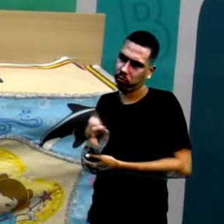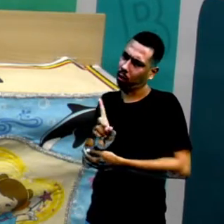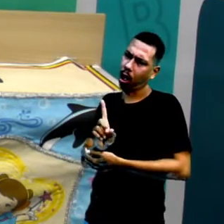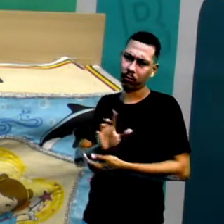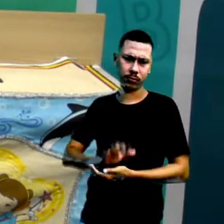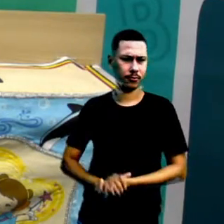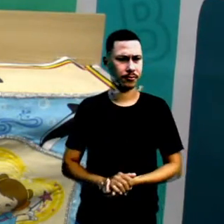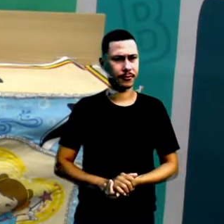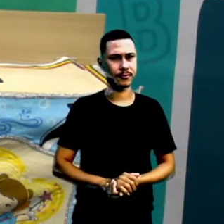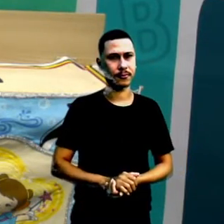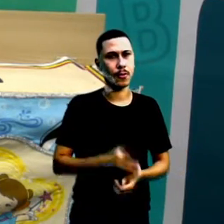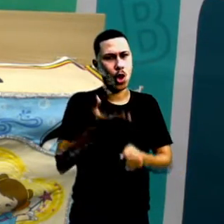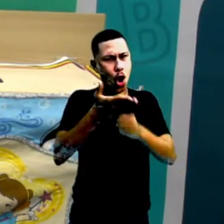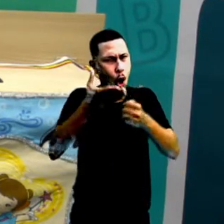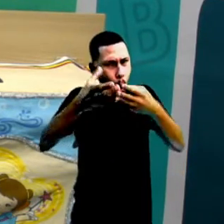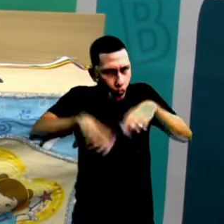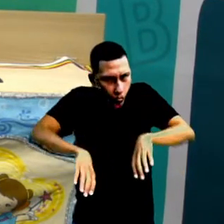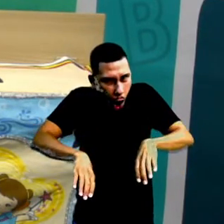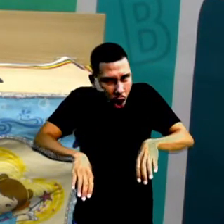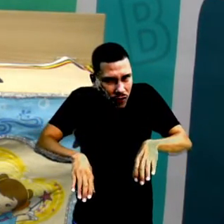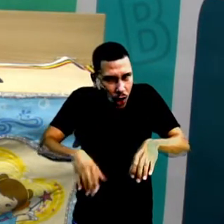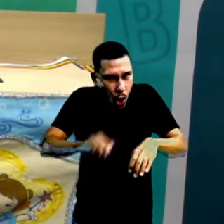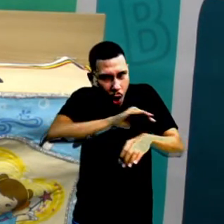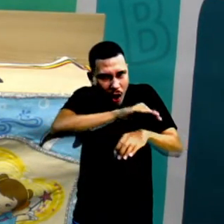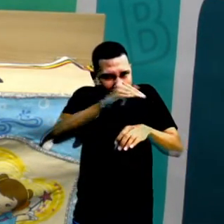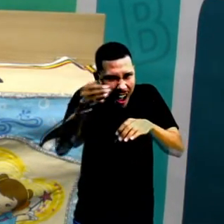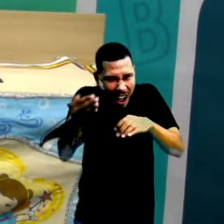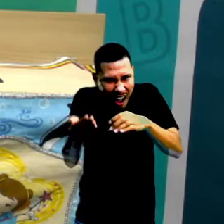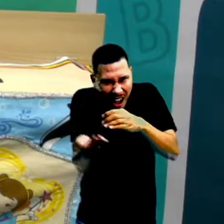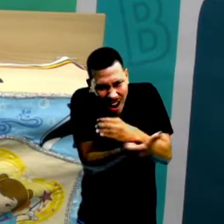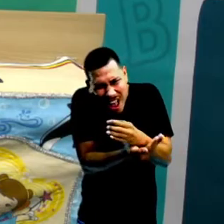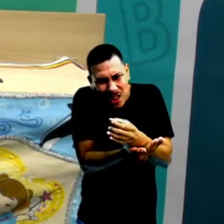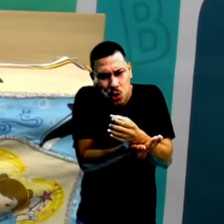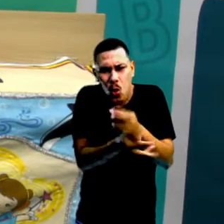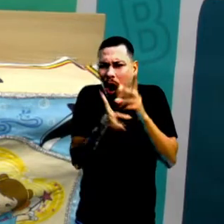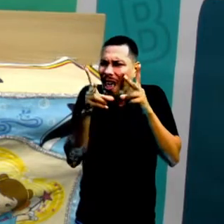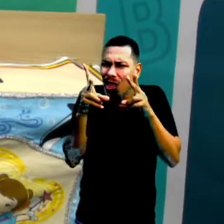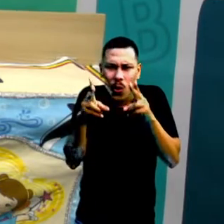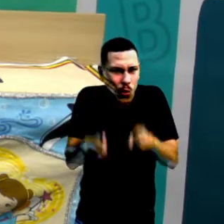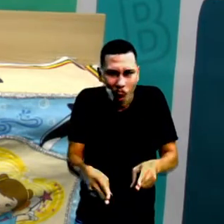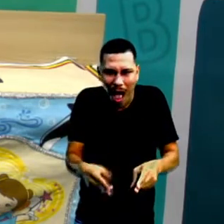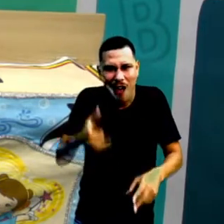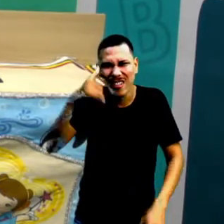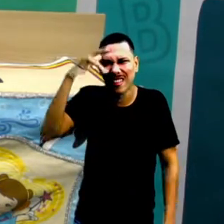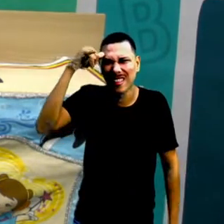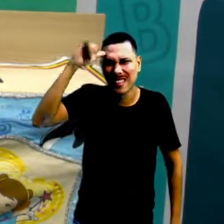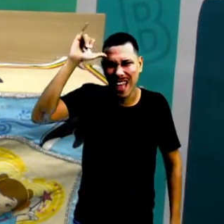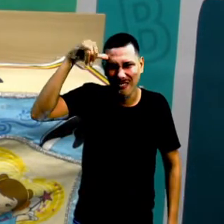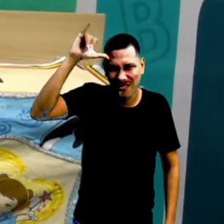quebrou e o outro era malhado igualzinho a mimosa